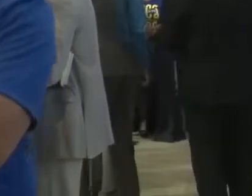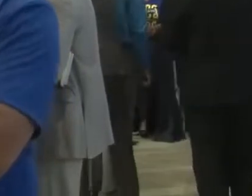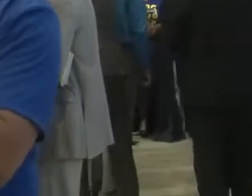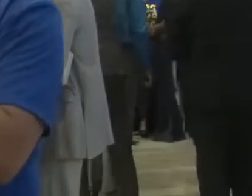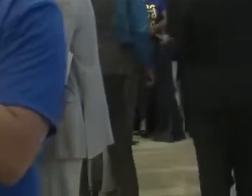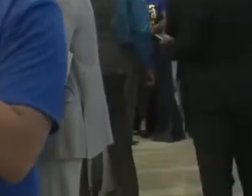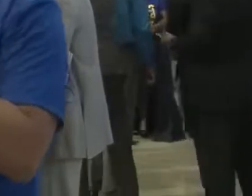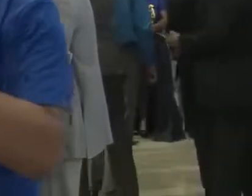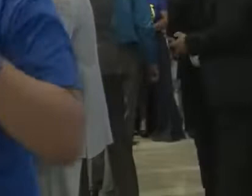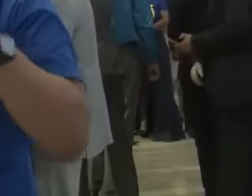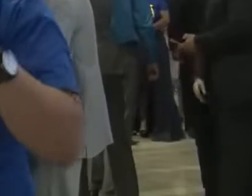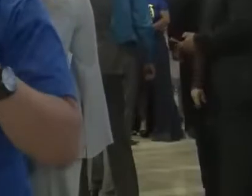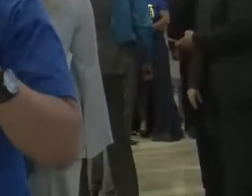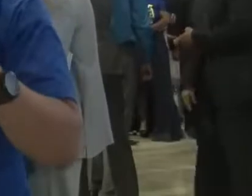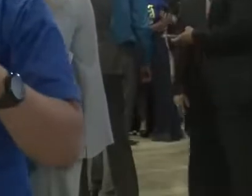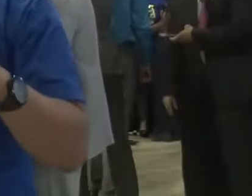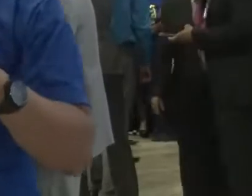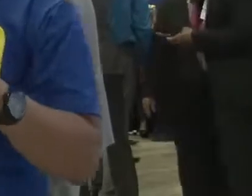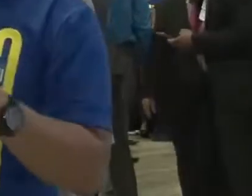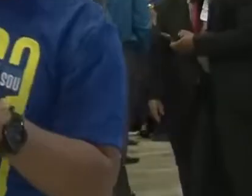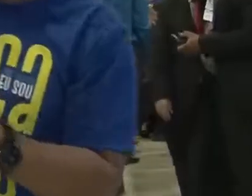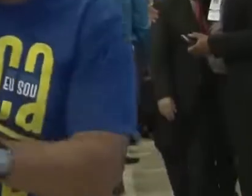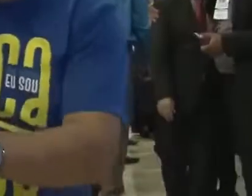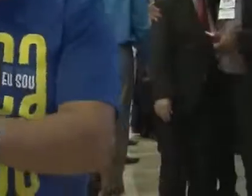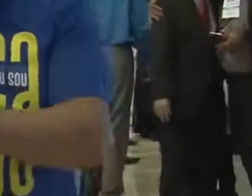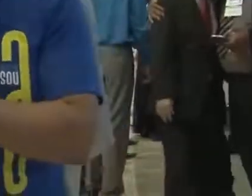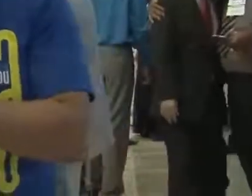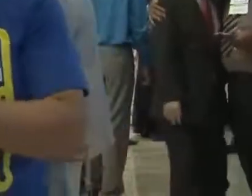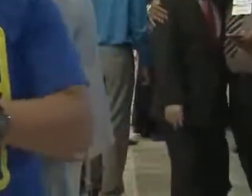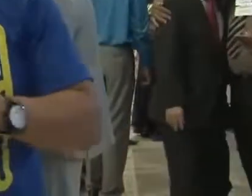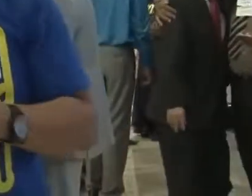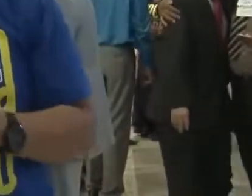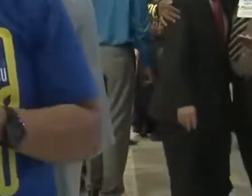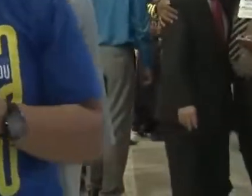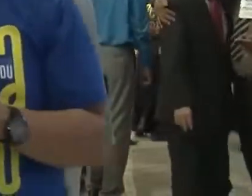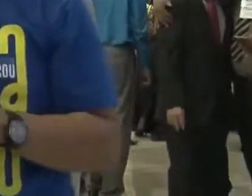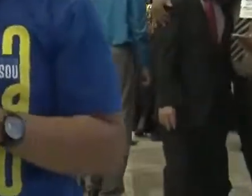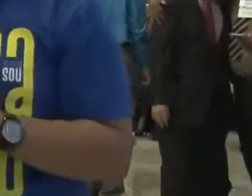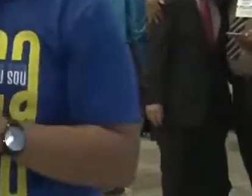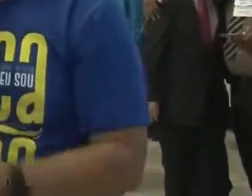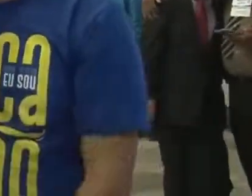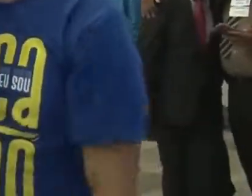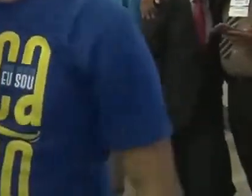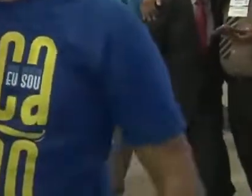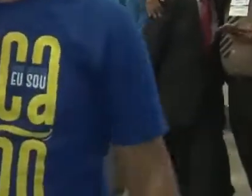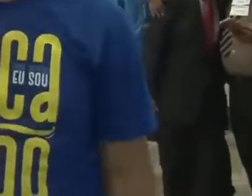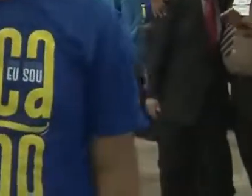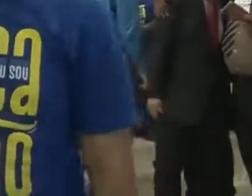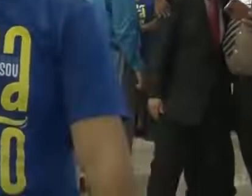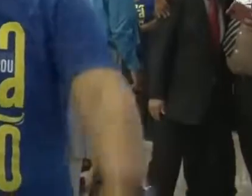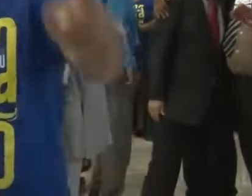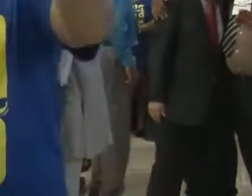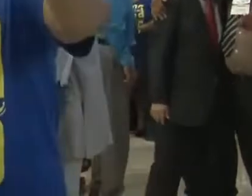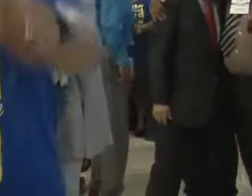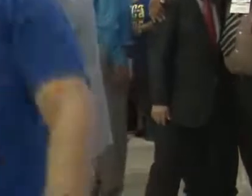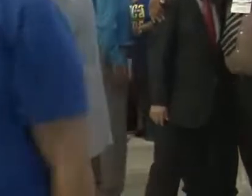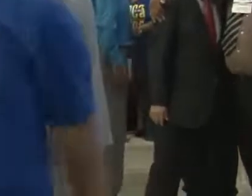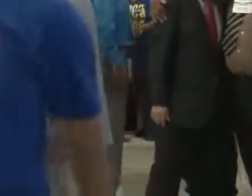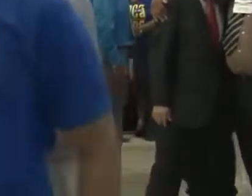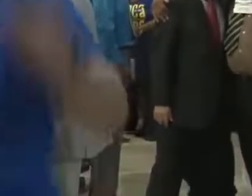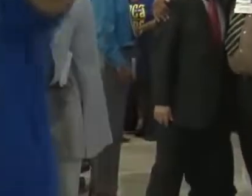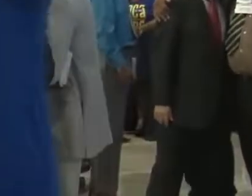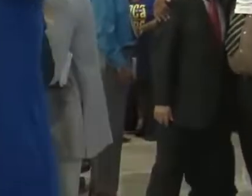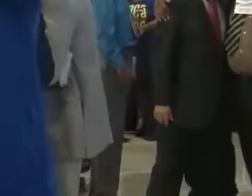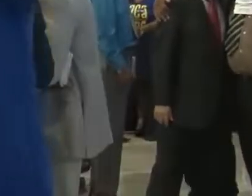eu vou pular aqui. Nós vamos encerrando essa live, irmão. Que Deus abençoe, se Deus quiser. No ano que vem, se Jesus não voltar, nós estaremos